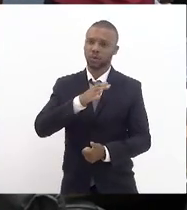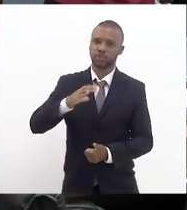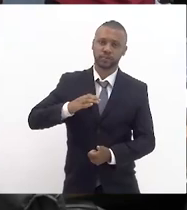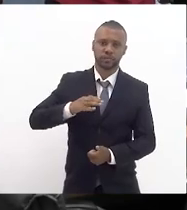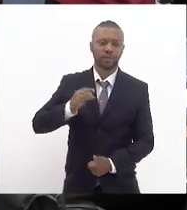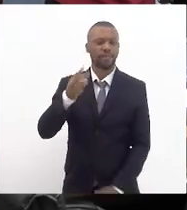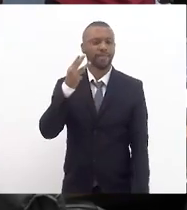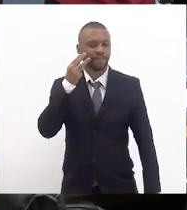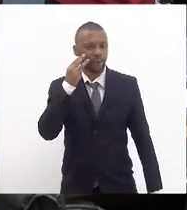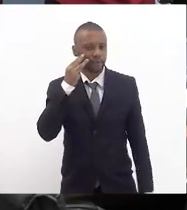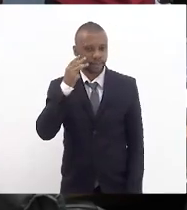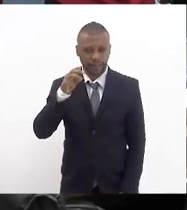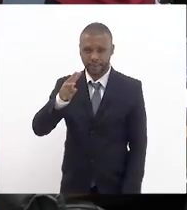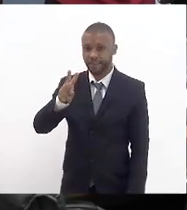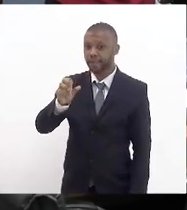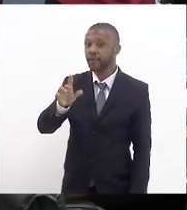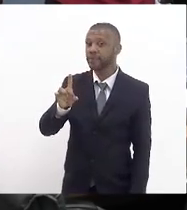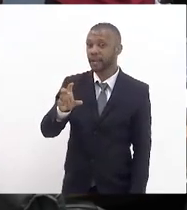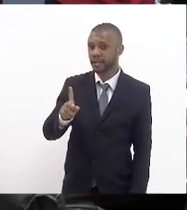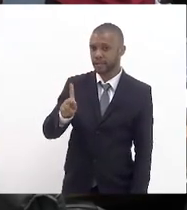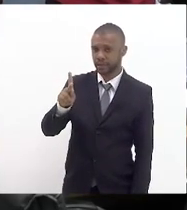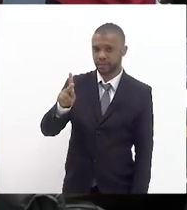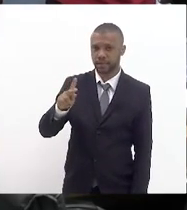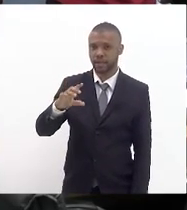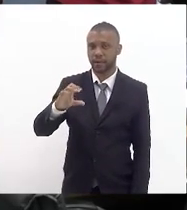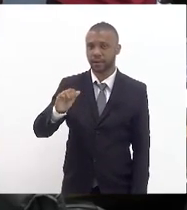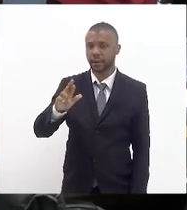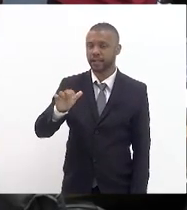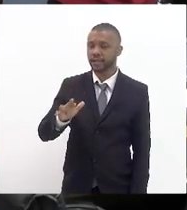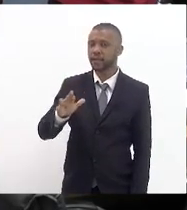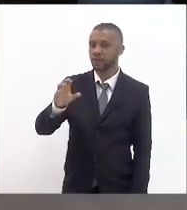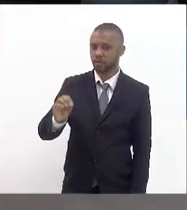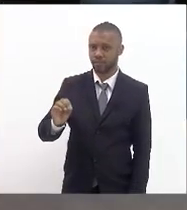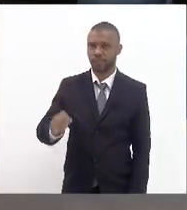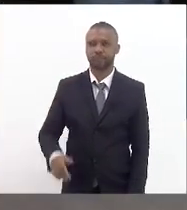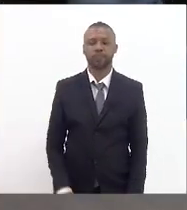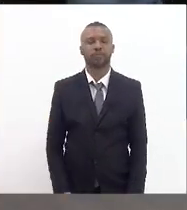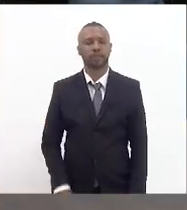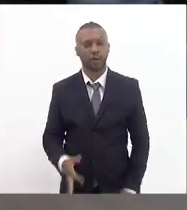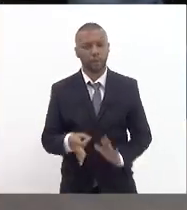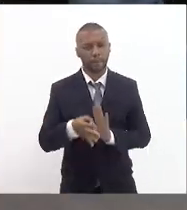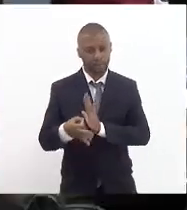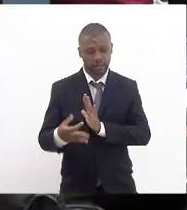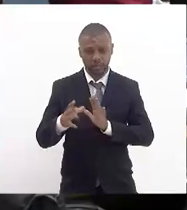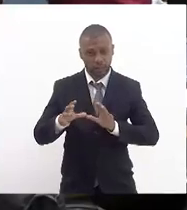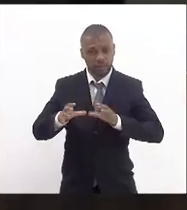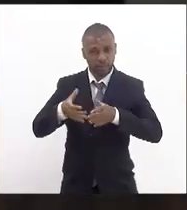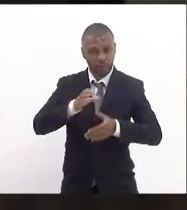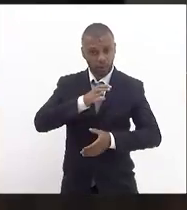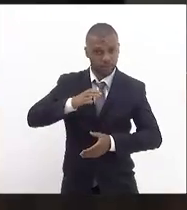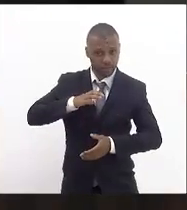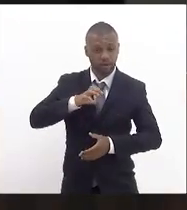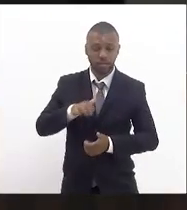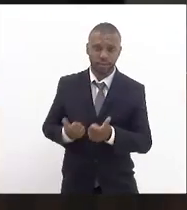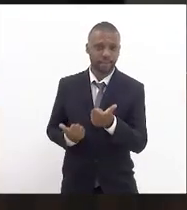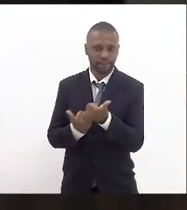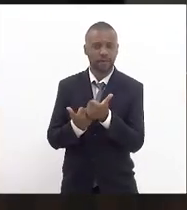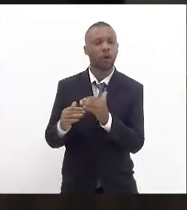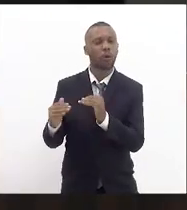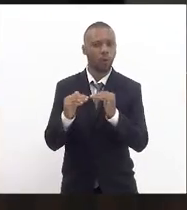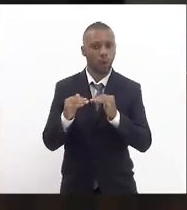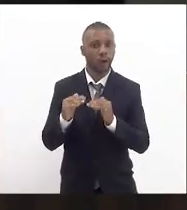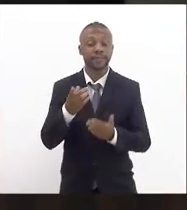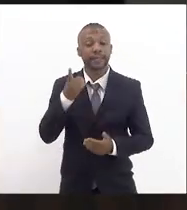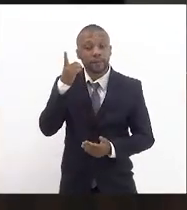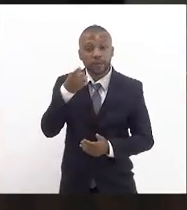Valdeque Carneiro. Ah, sim. Parecer, a comissão é favorável. Pela Comissão de Tributação, deputado Luiz